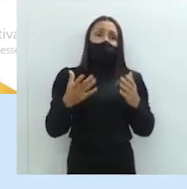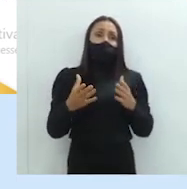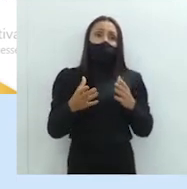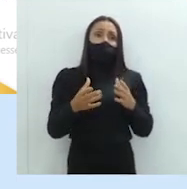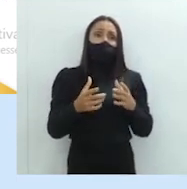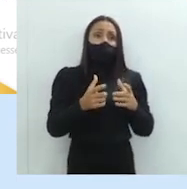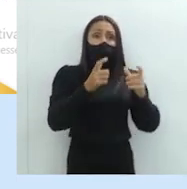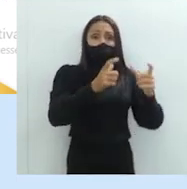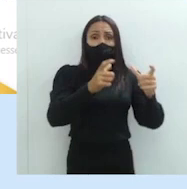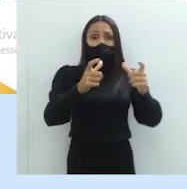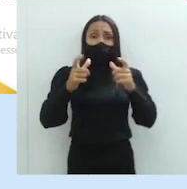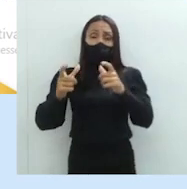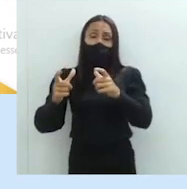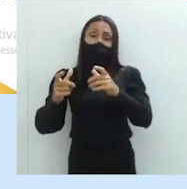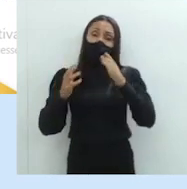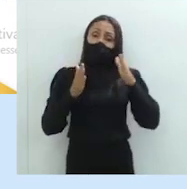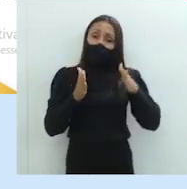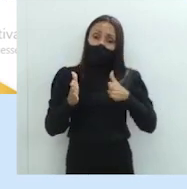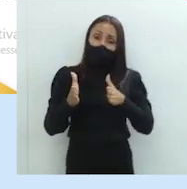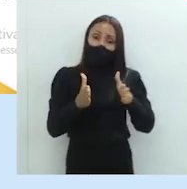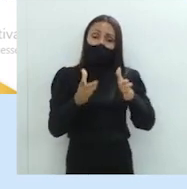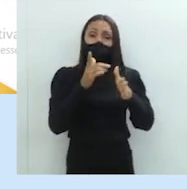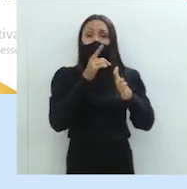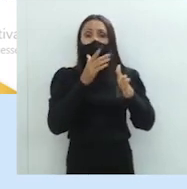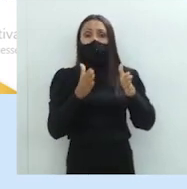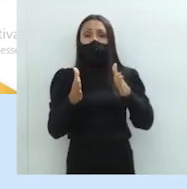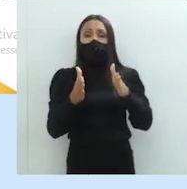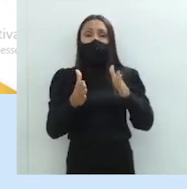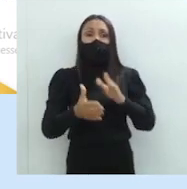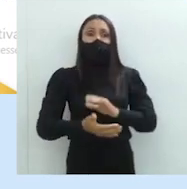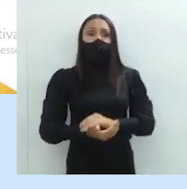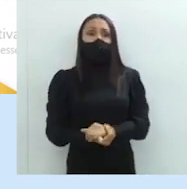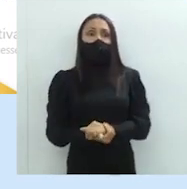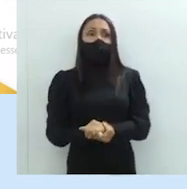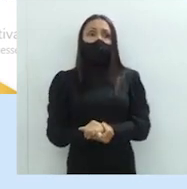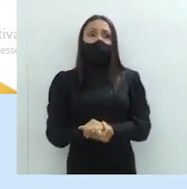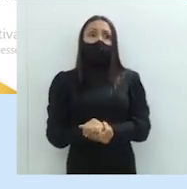entre os rios e Corriente,